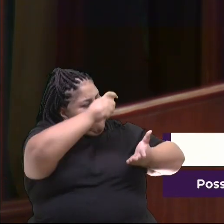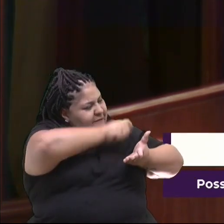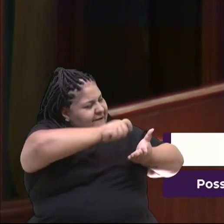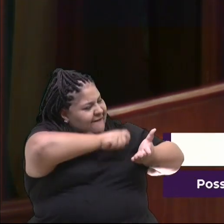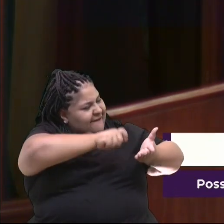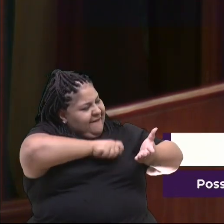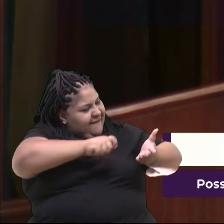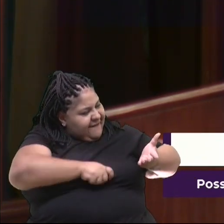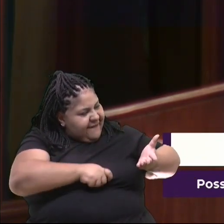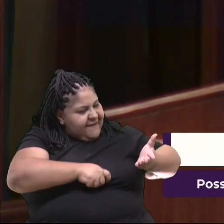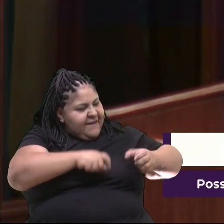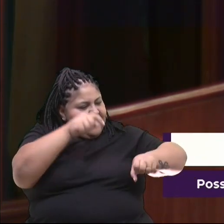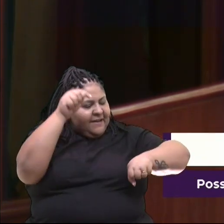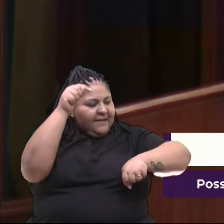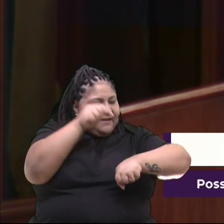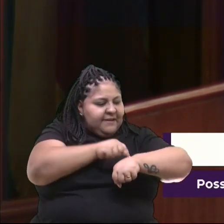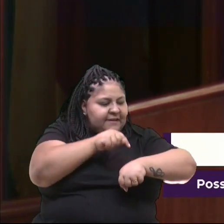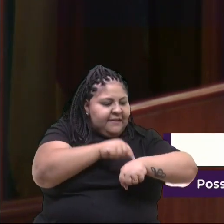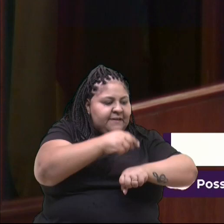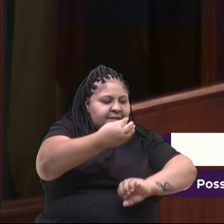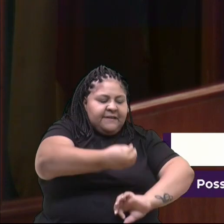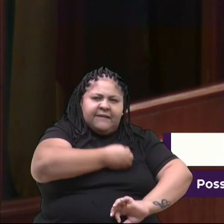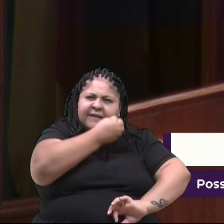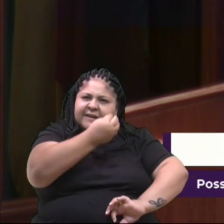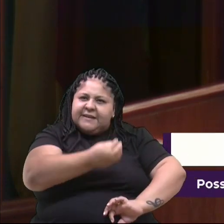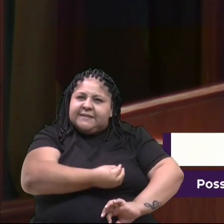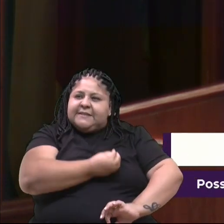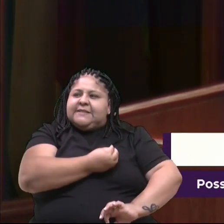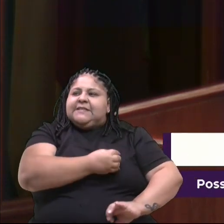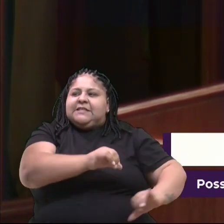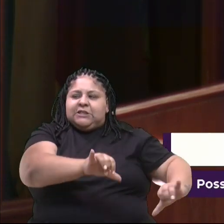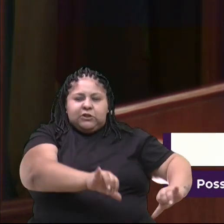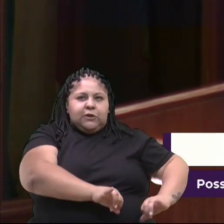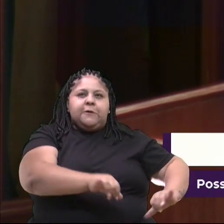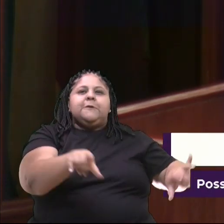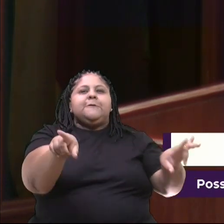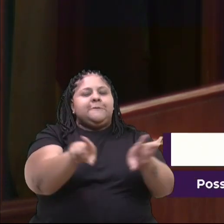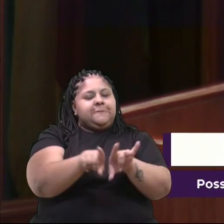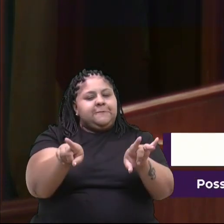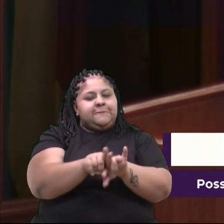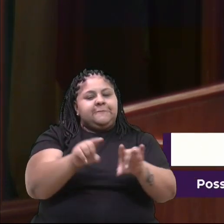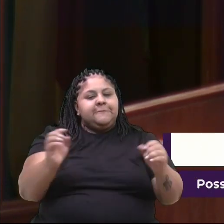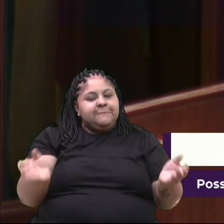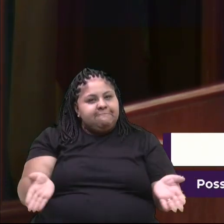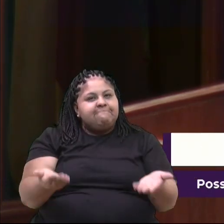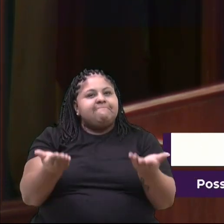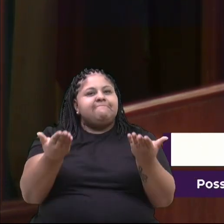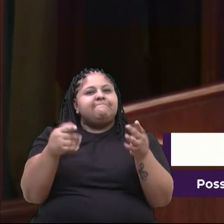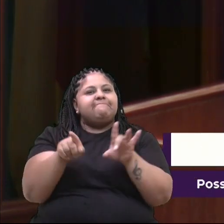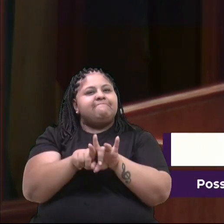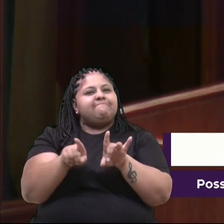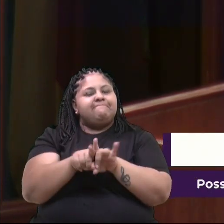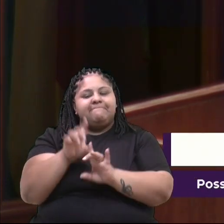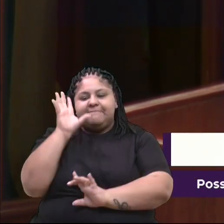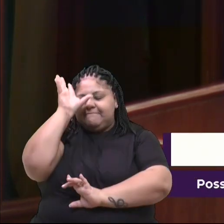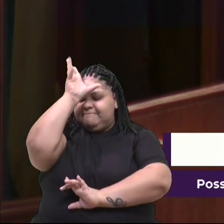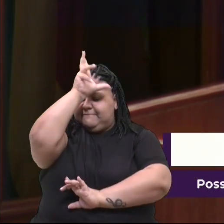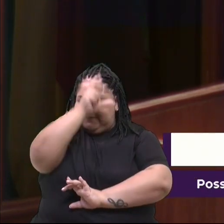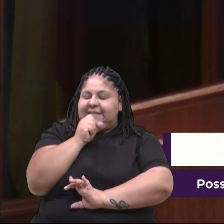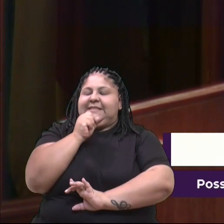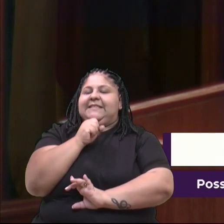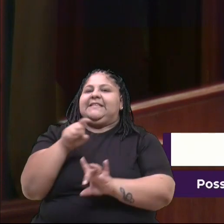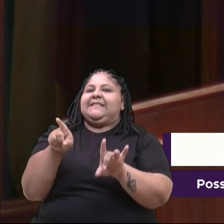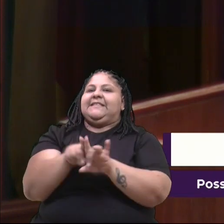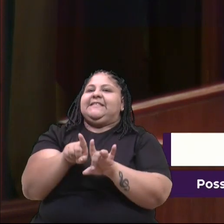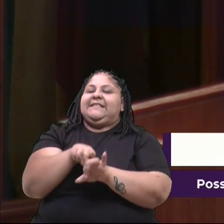Muitos momentos já foram vividos, sofridos, celebrados. O aprendizado da caminhada,